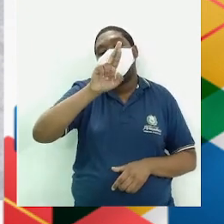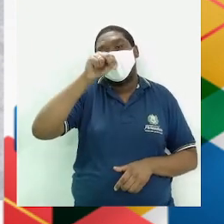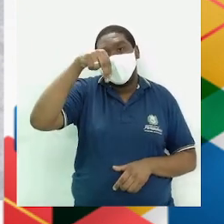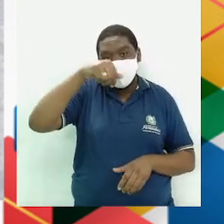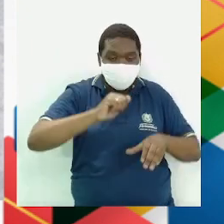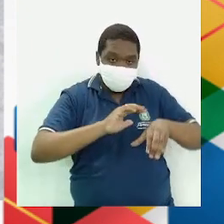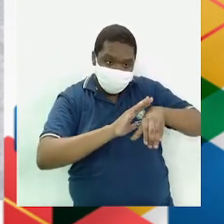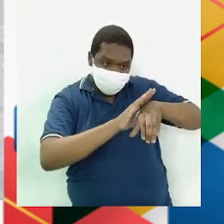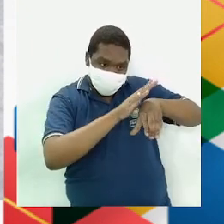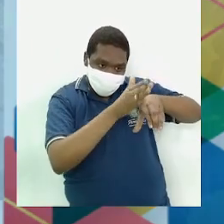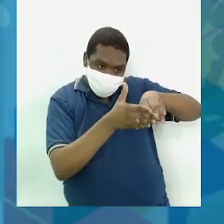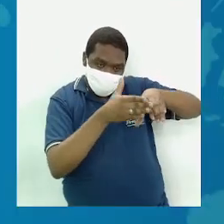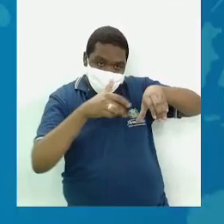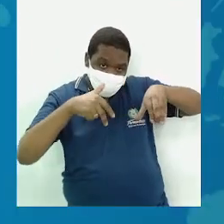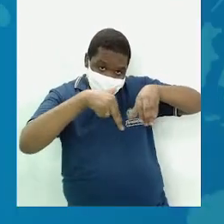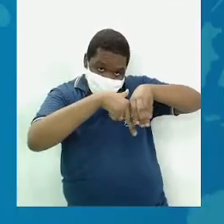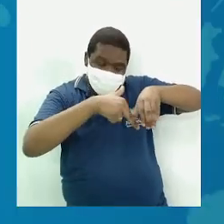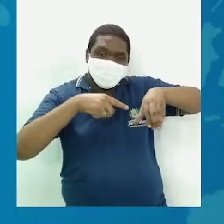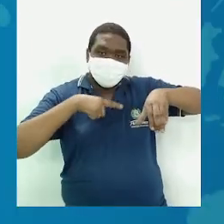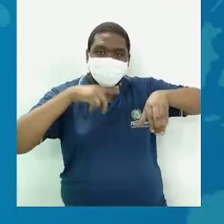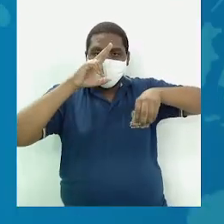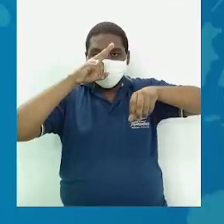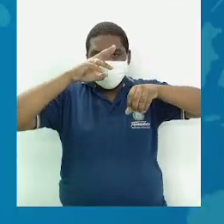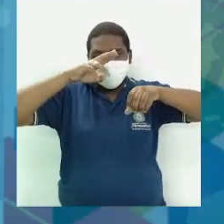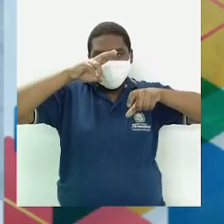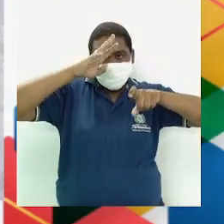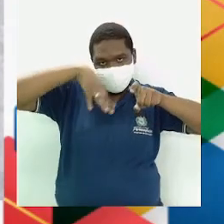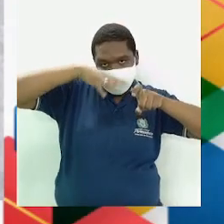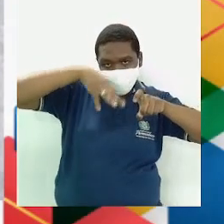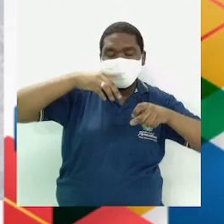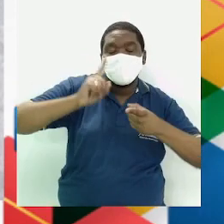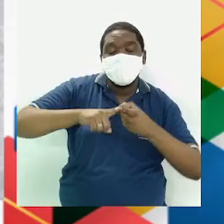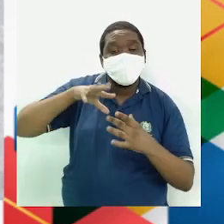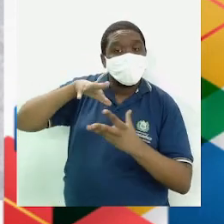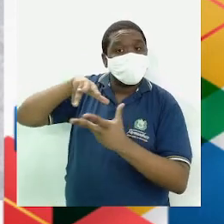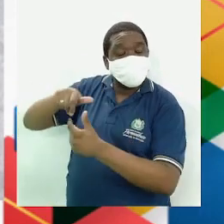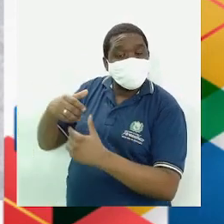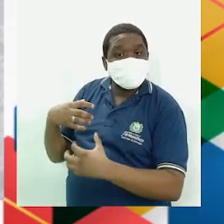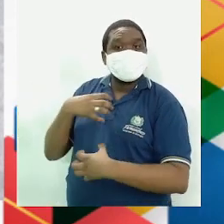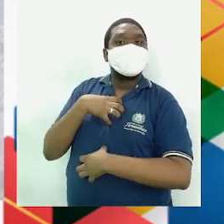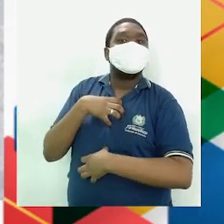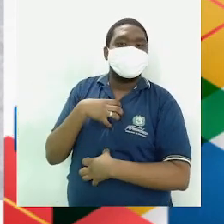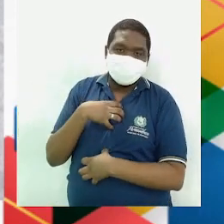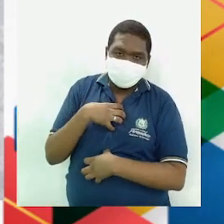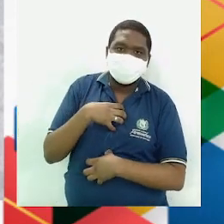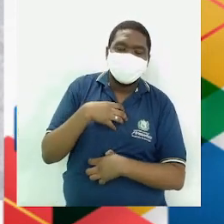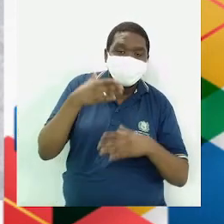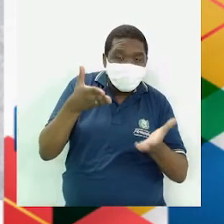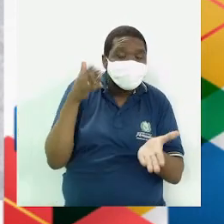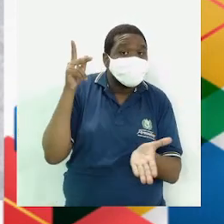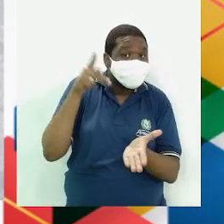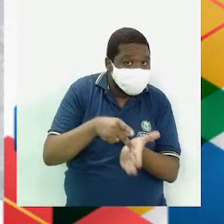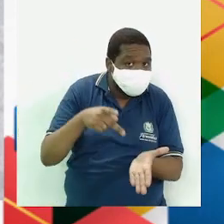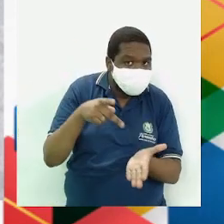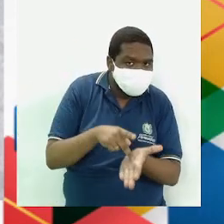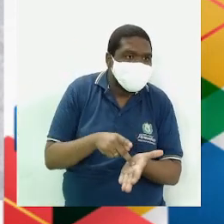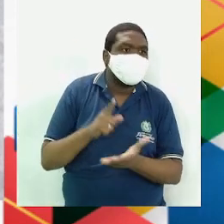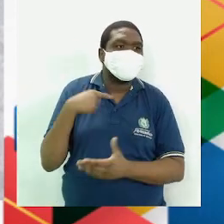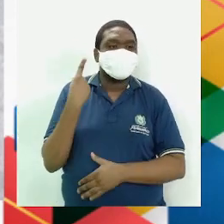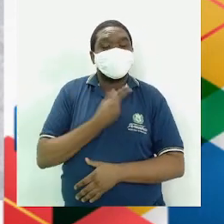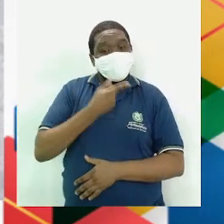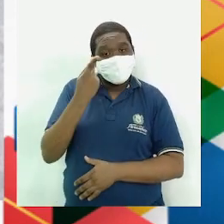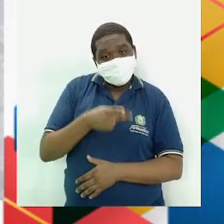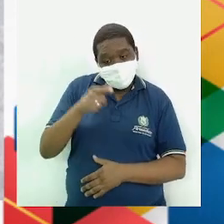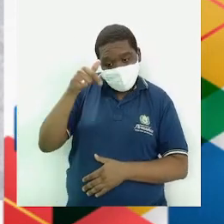caverna, o mito da caverna de Platão. E o mundo sensível, este universo da realidade no qual nós